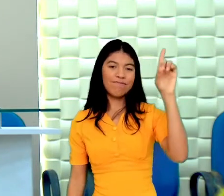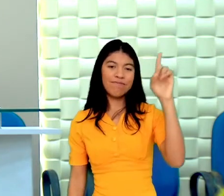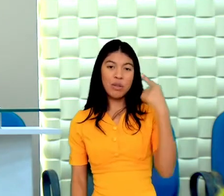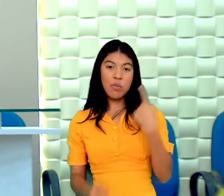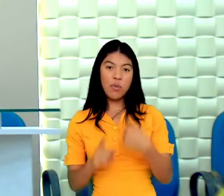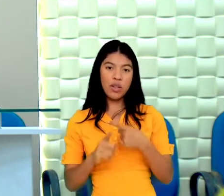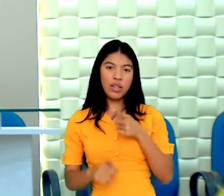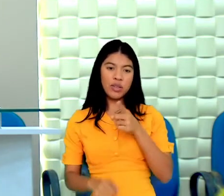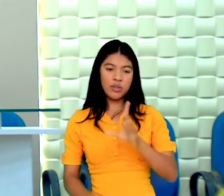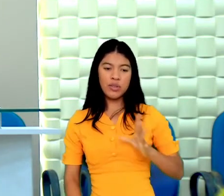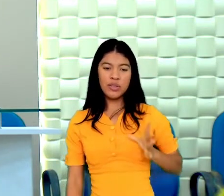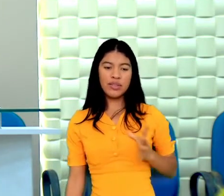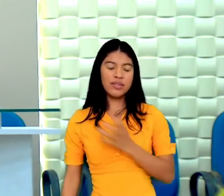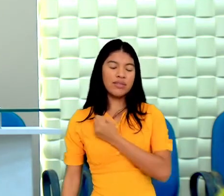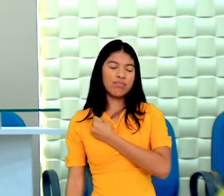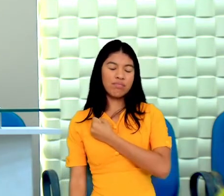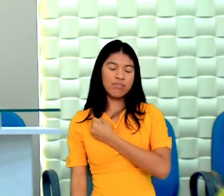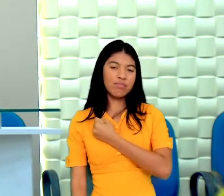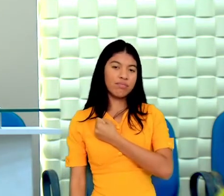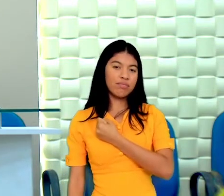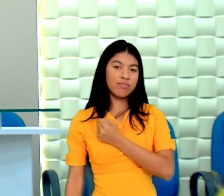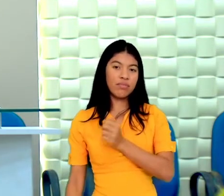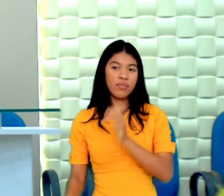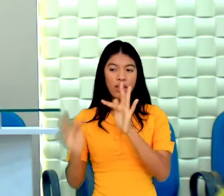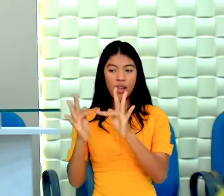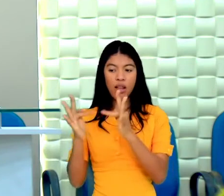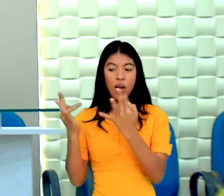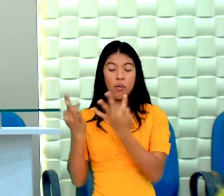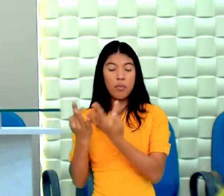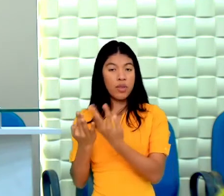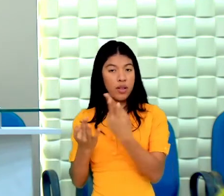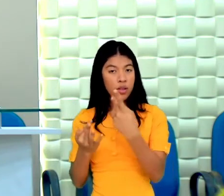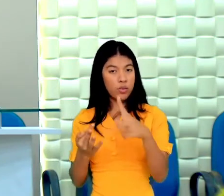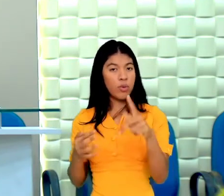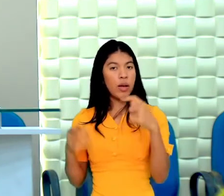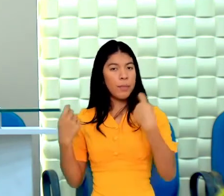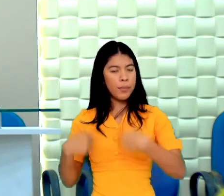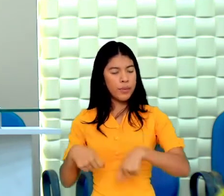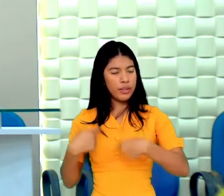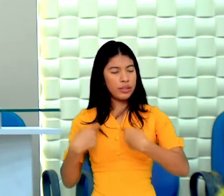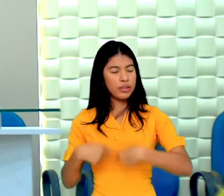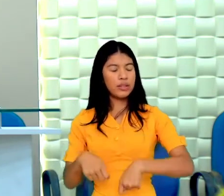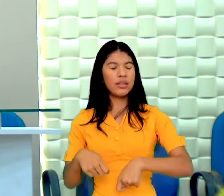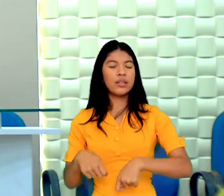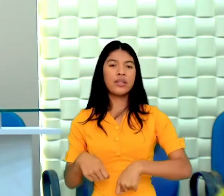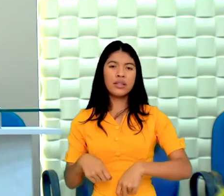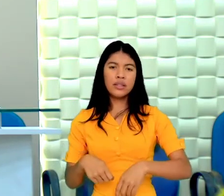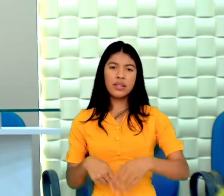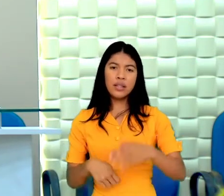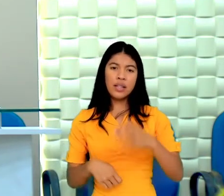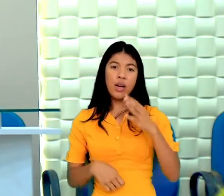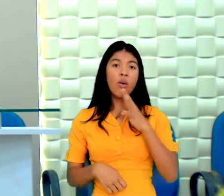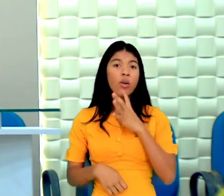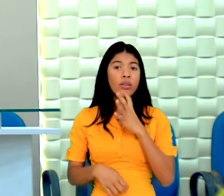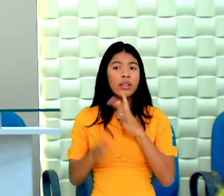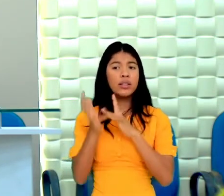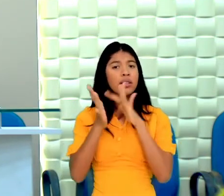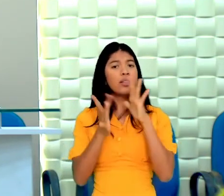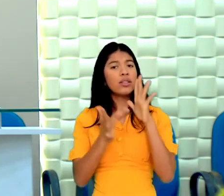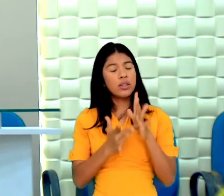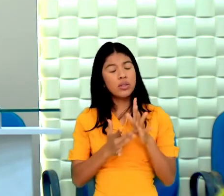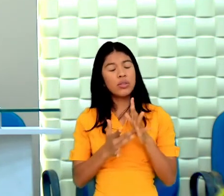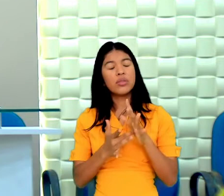Jesus. Agora, os teus familiares precisam ouvir, a tua família precisa ouvir, os teus